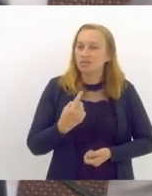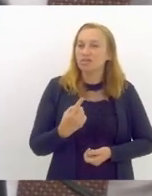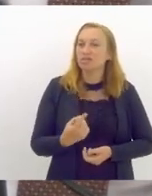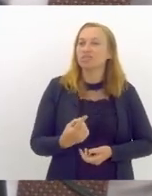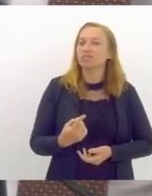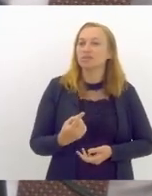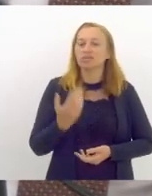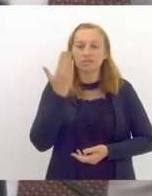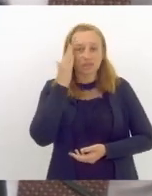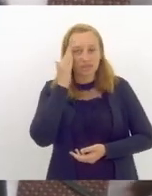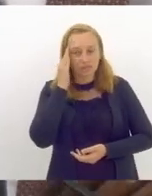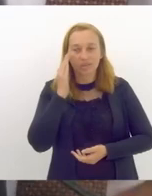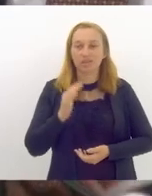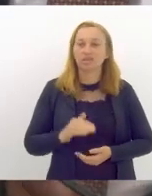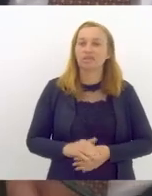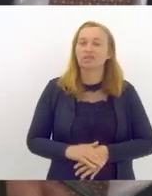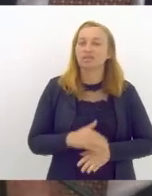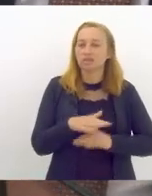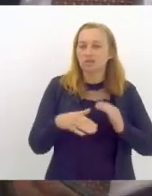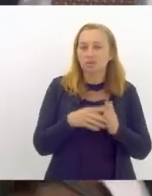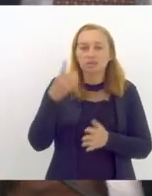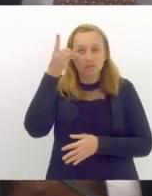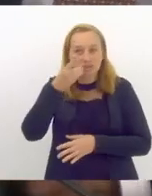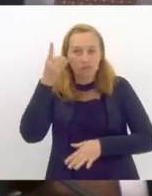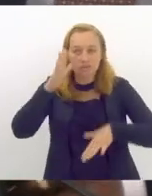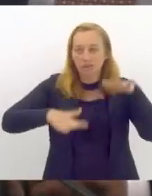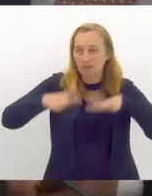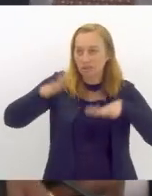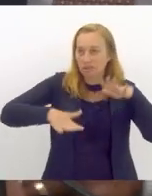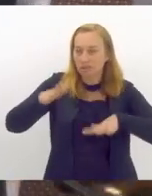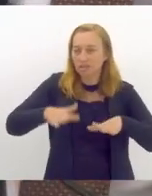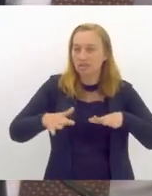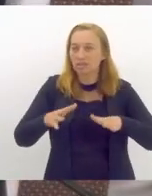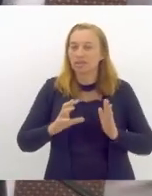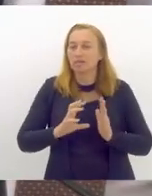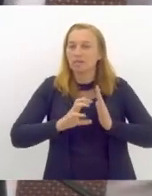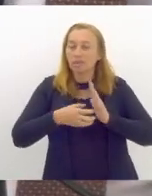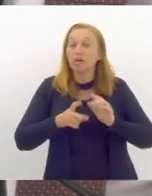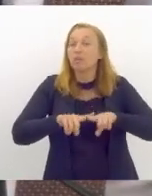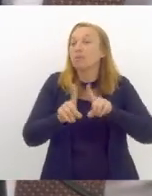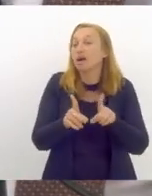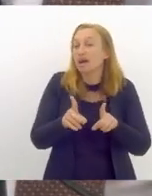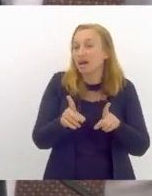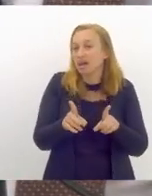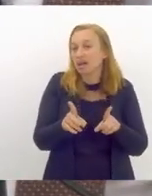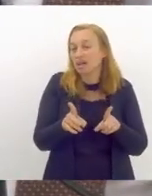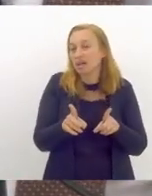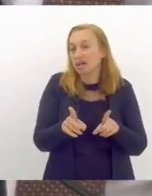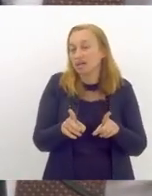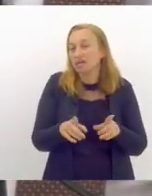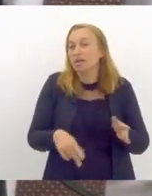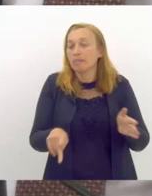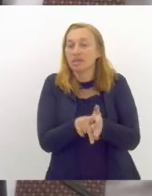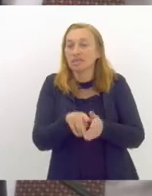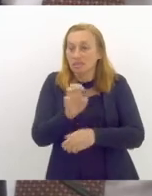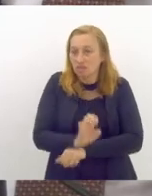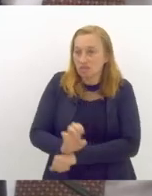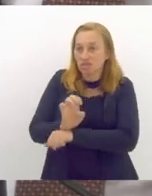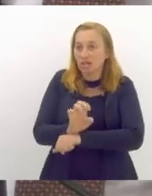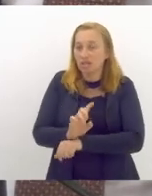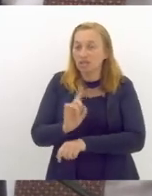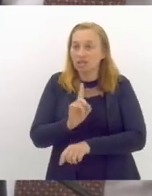e convencimento de todos os deputados Independentes da questão das suas bases eleitorais mas uma vez que estamos do estado e não